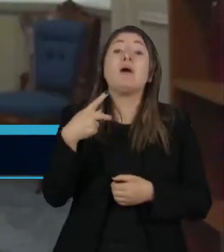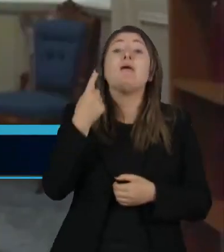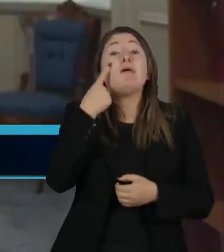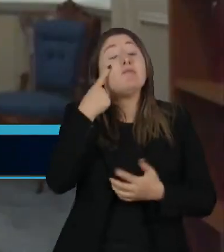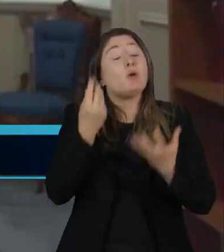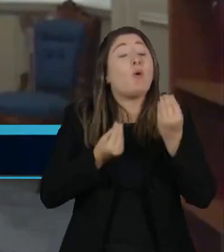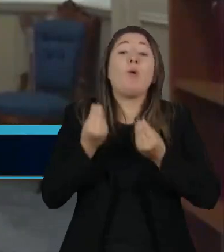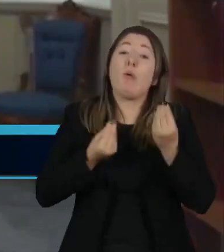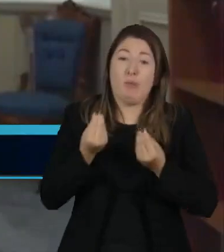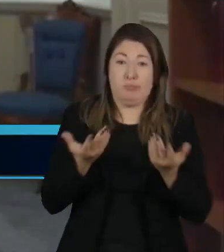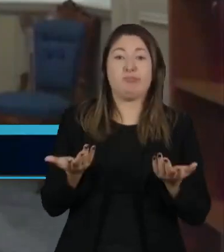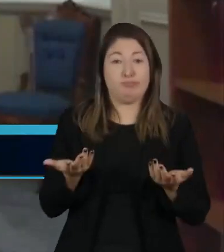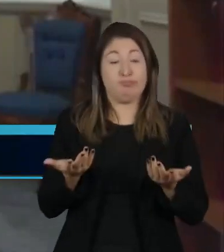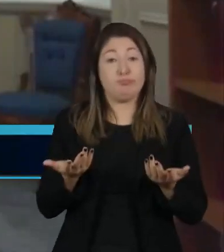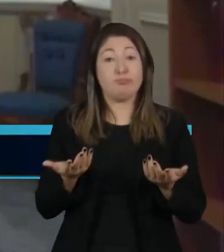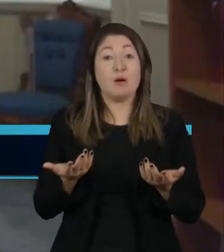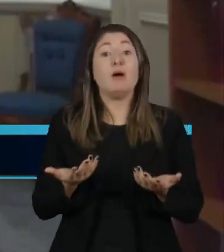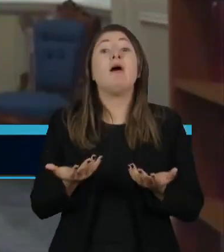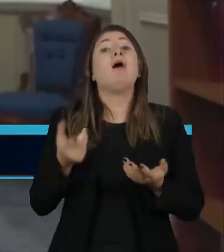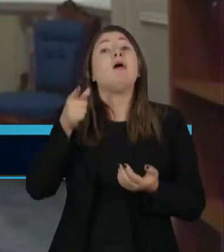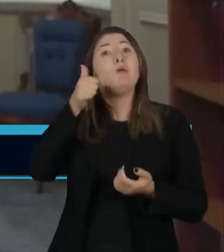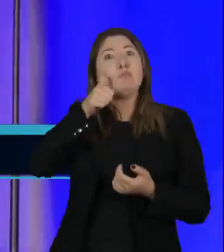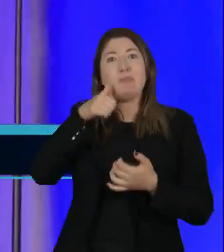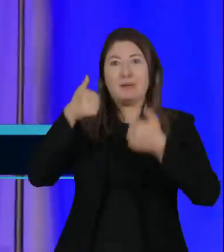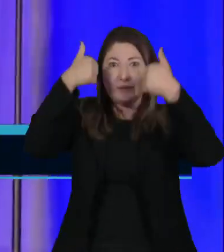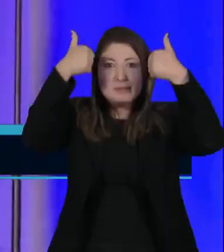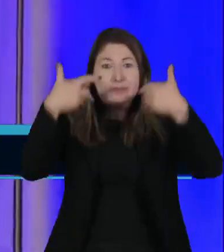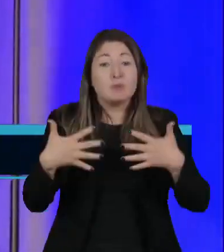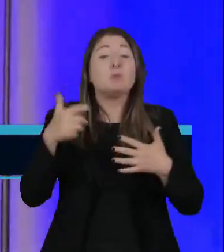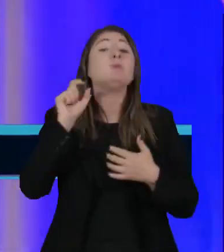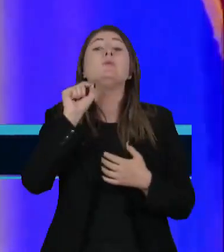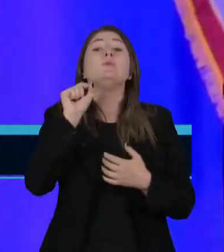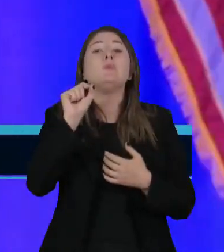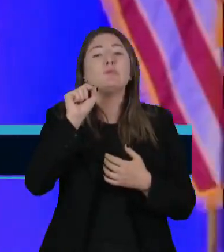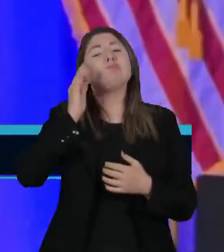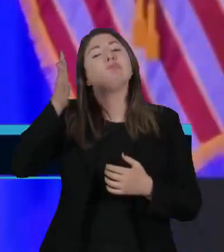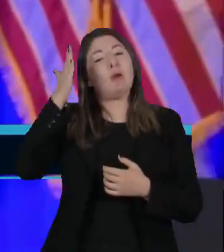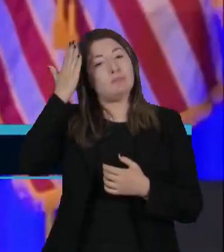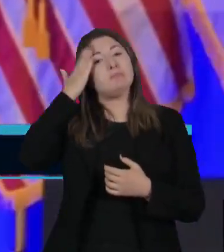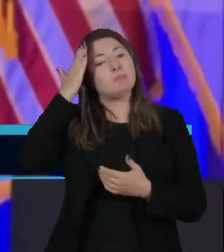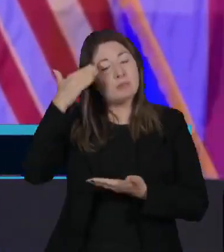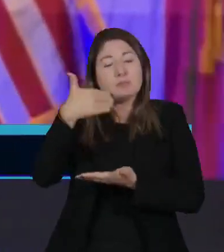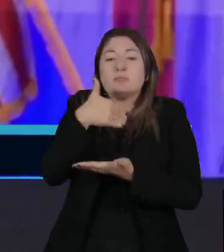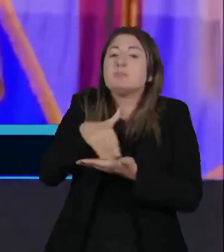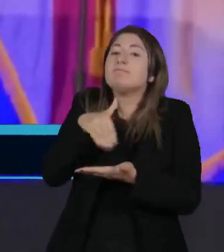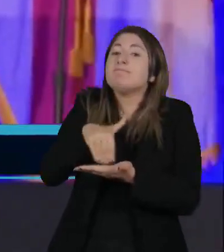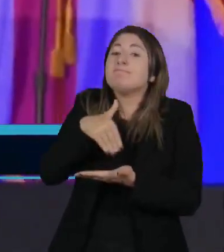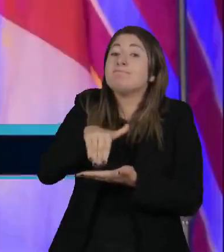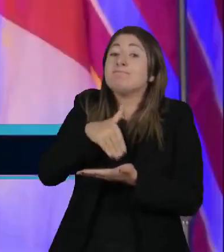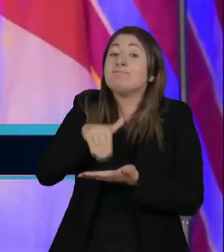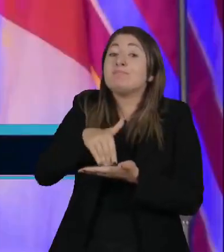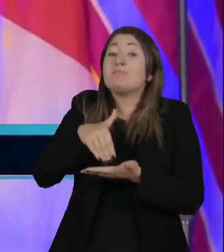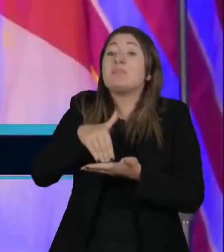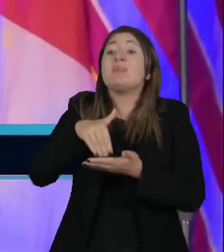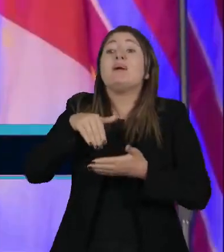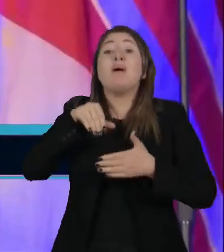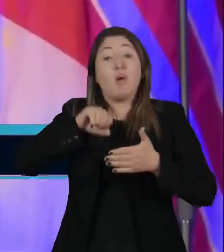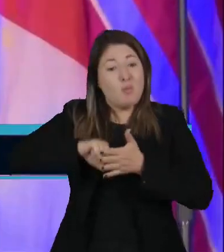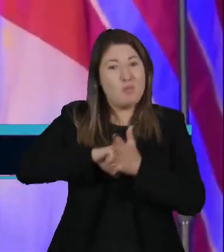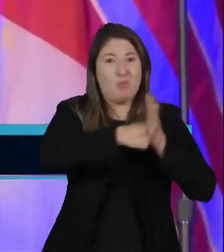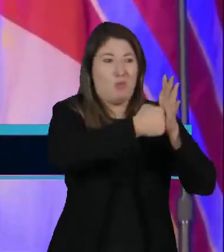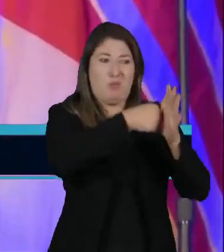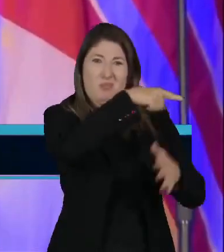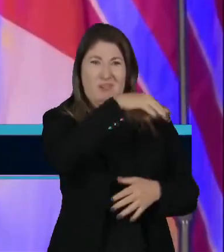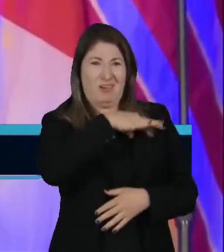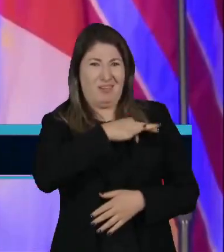Ao justificar a decisão, ela disse que está consciente que nenhum secretário havia impedido um candidato de concorrer com base